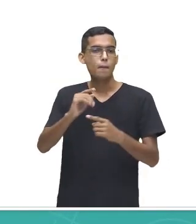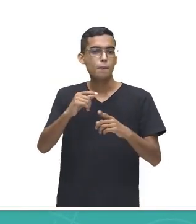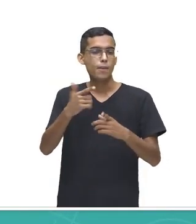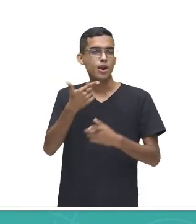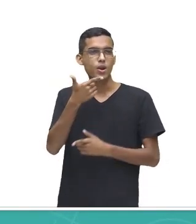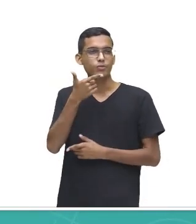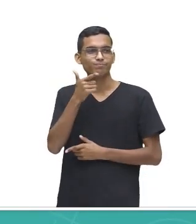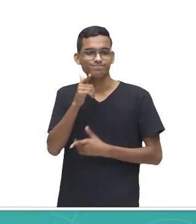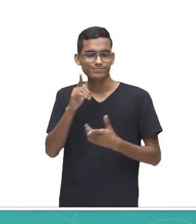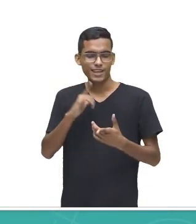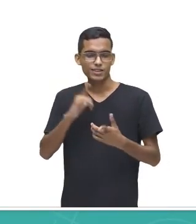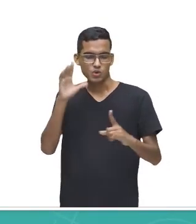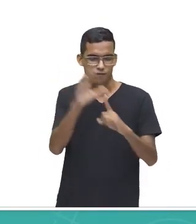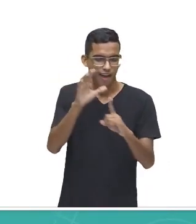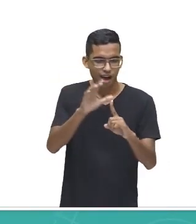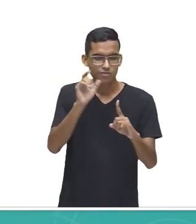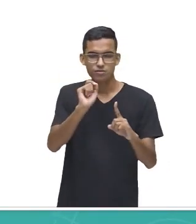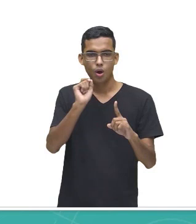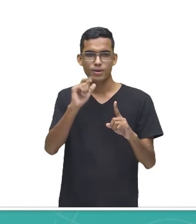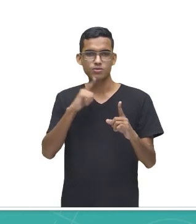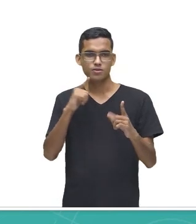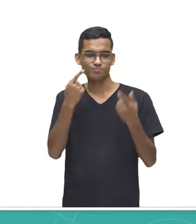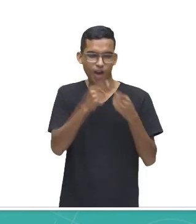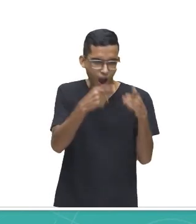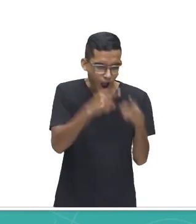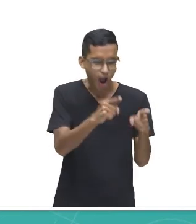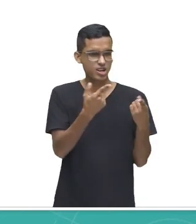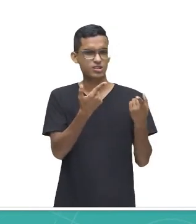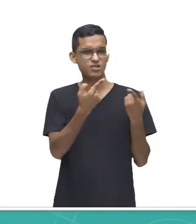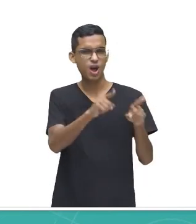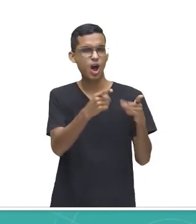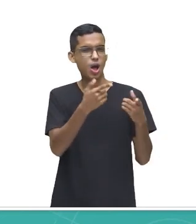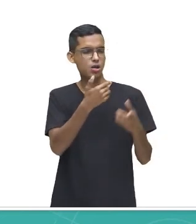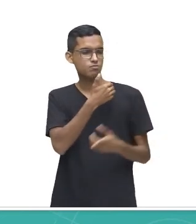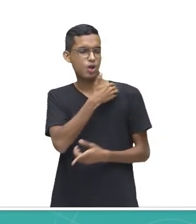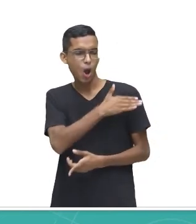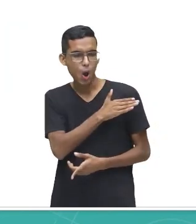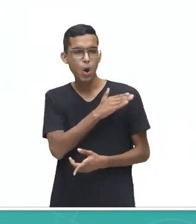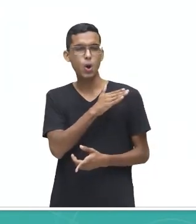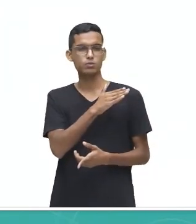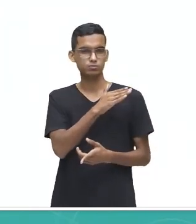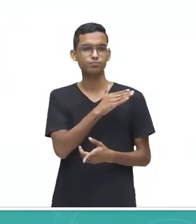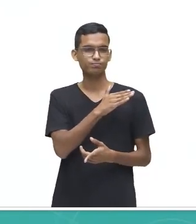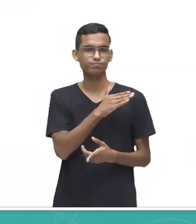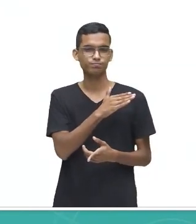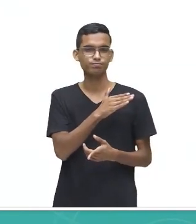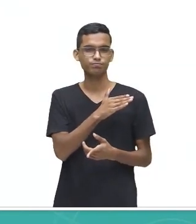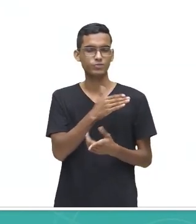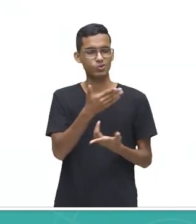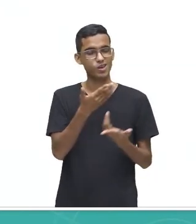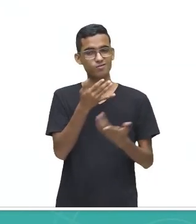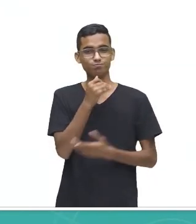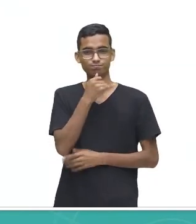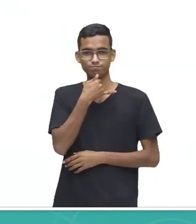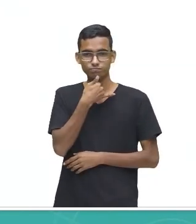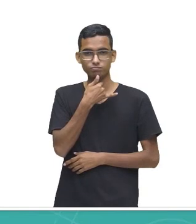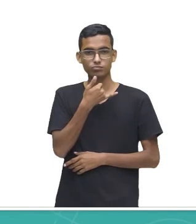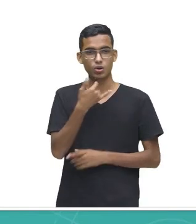não sofrer vandalismo, para não sofrer represálias. Isso é muito triste, né, pessoal? Porque há uma